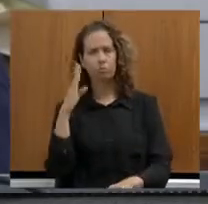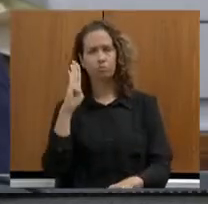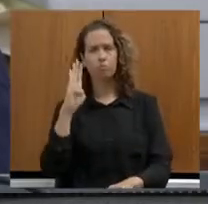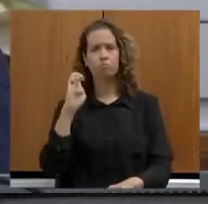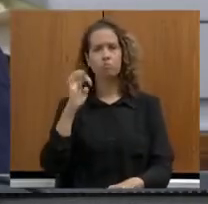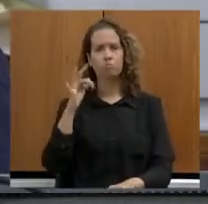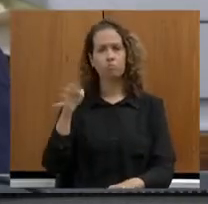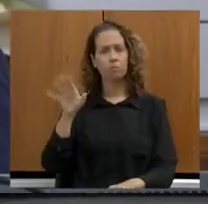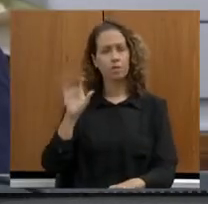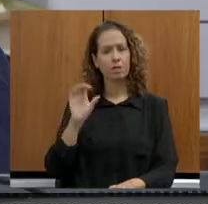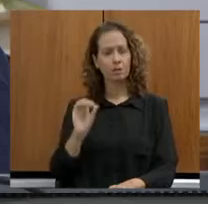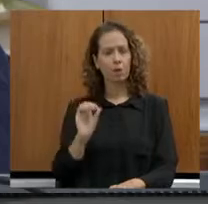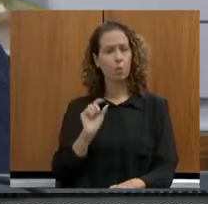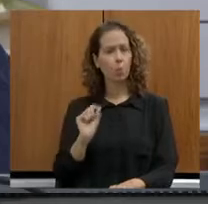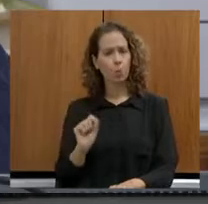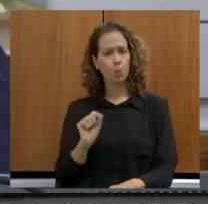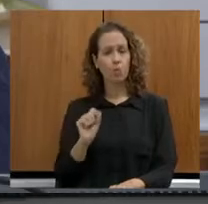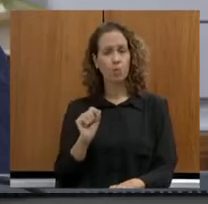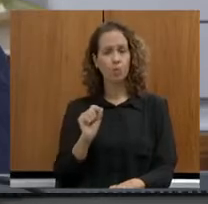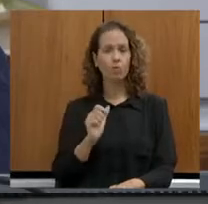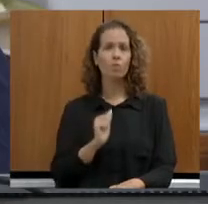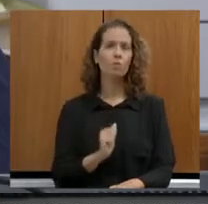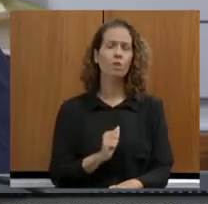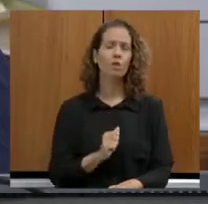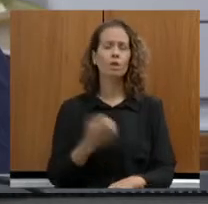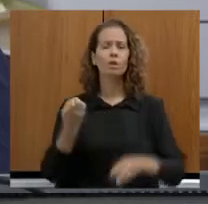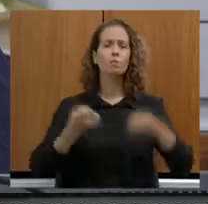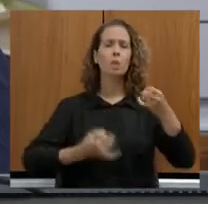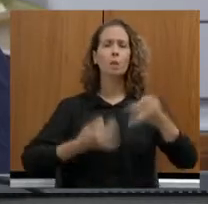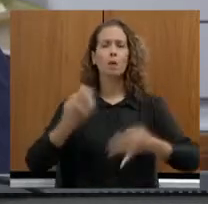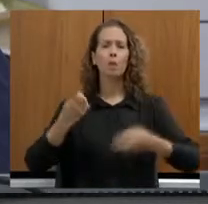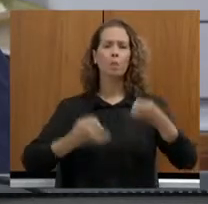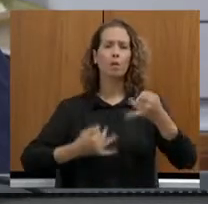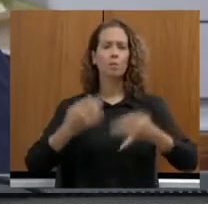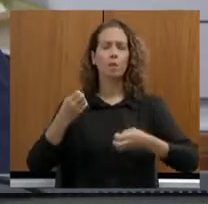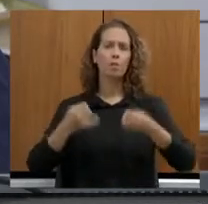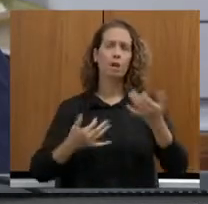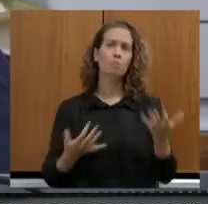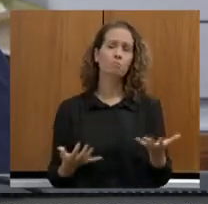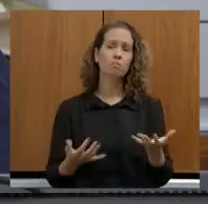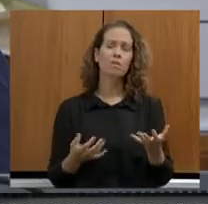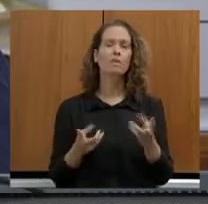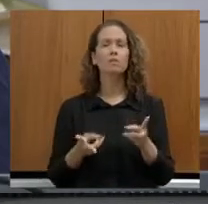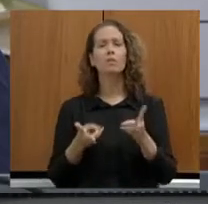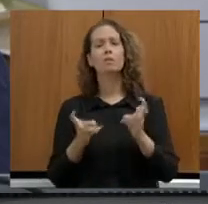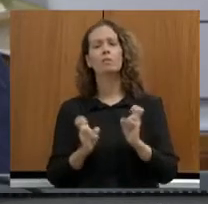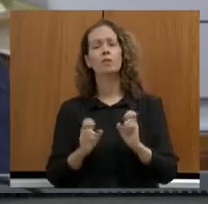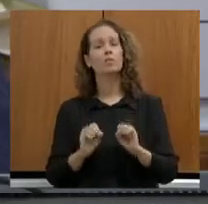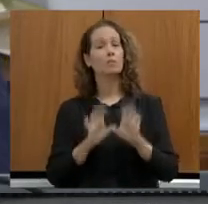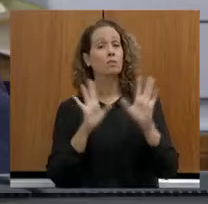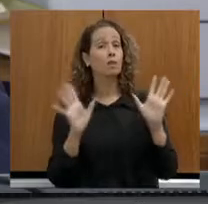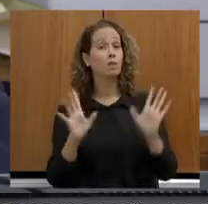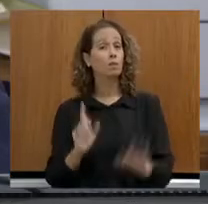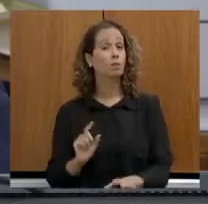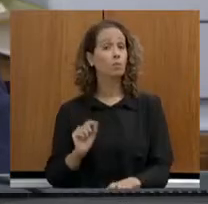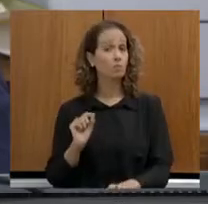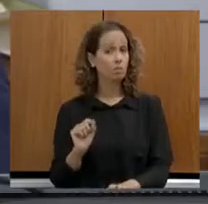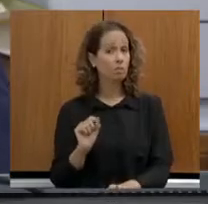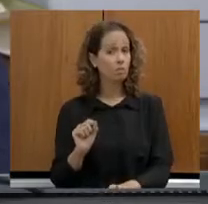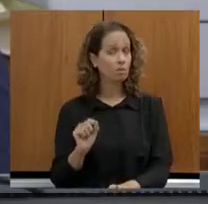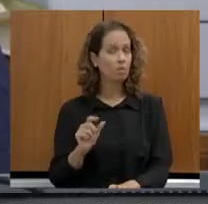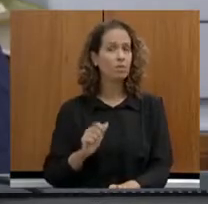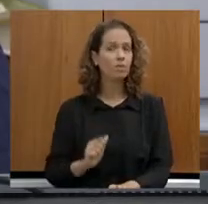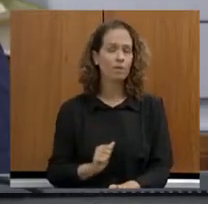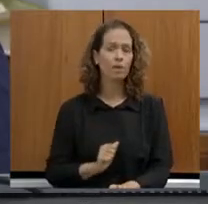é são as narrativas e aí a gente já percebe claramente que